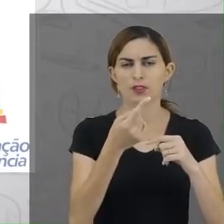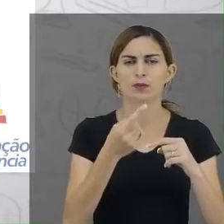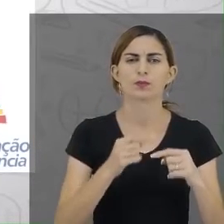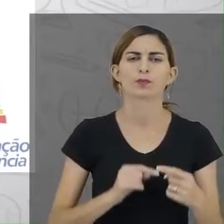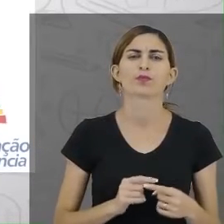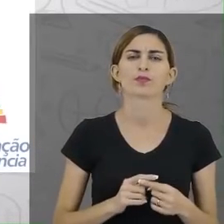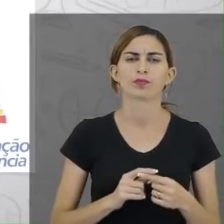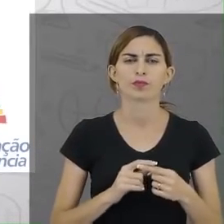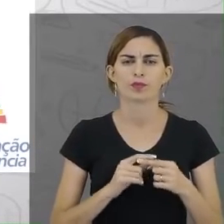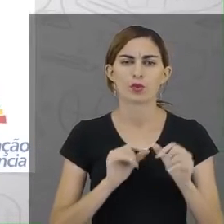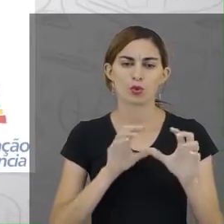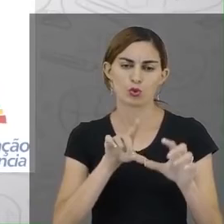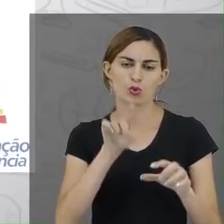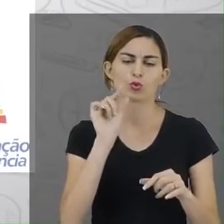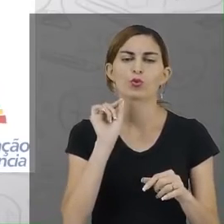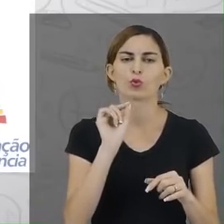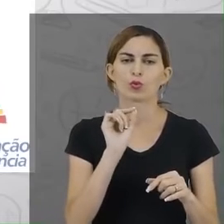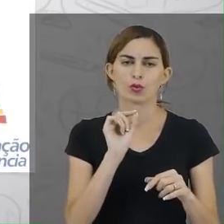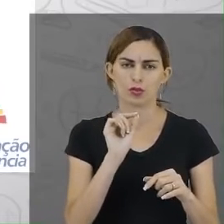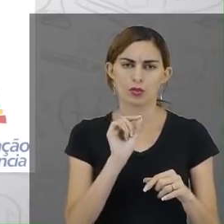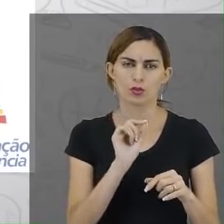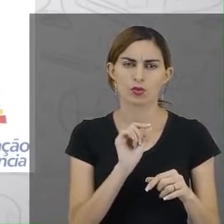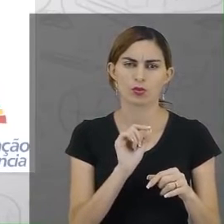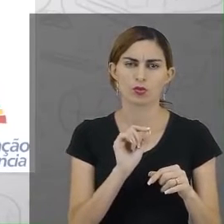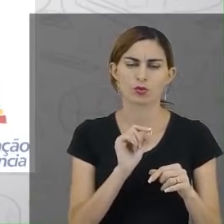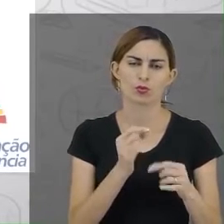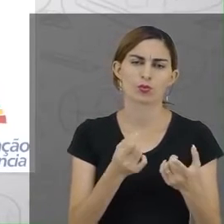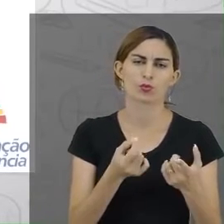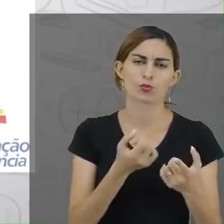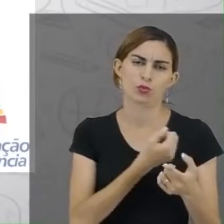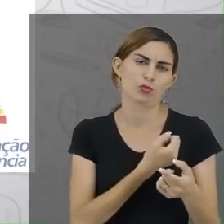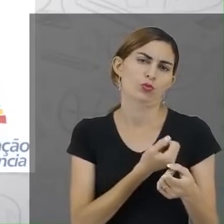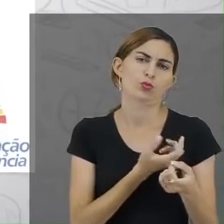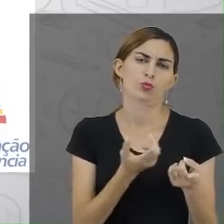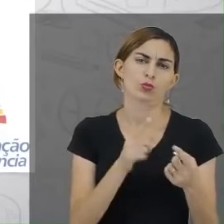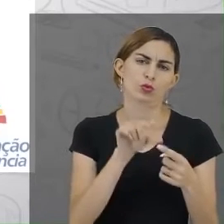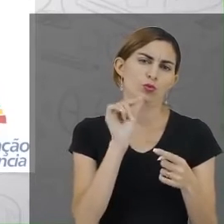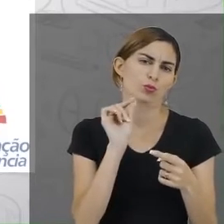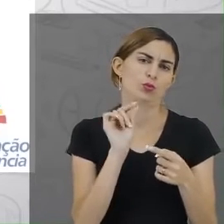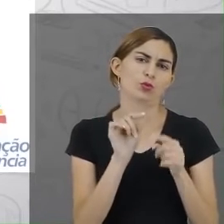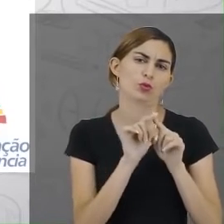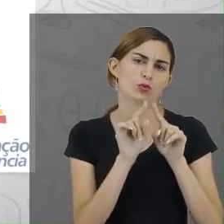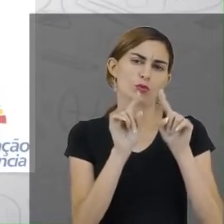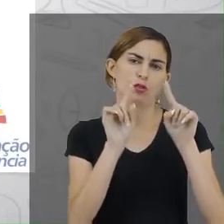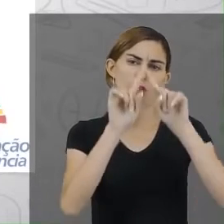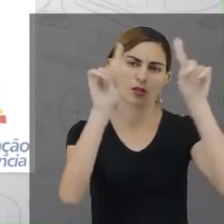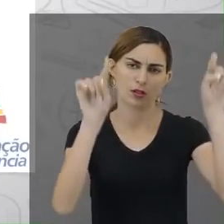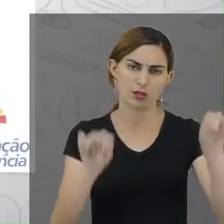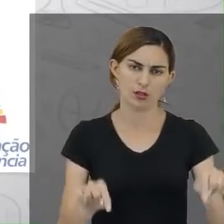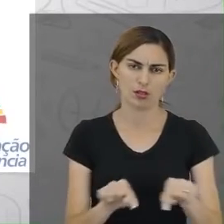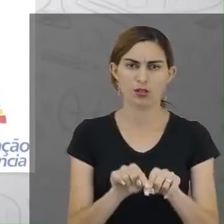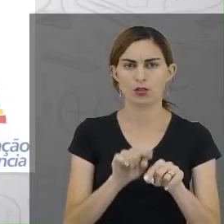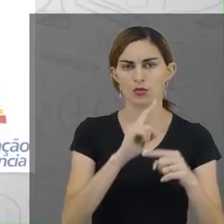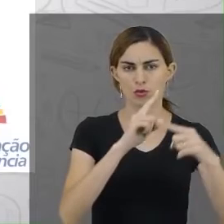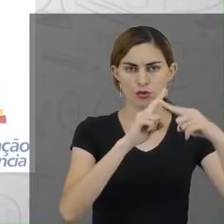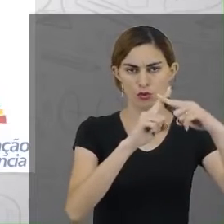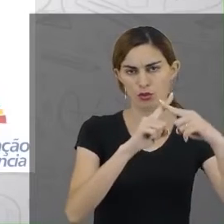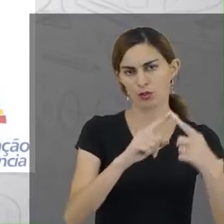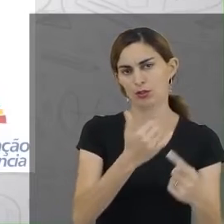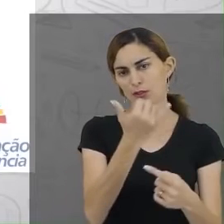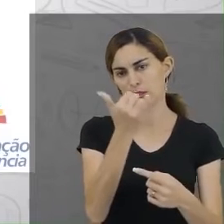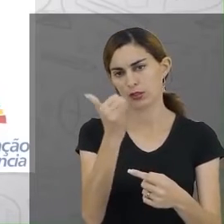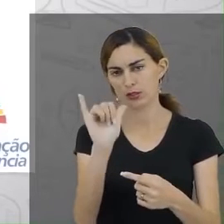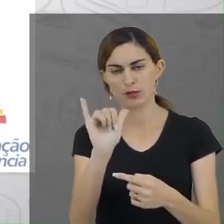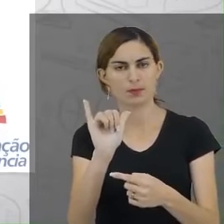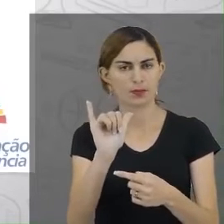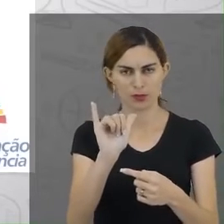podemos definir a posição num ângulo cartesiano de x e